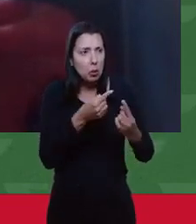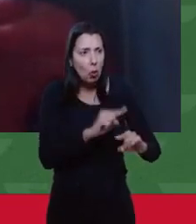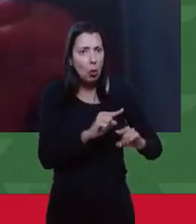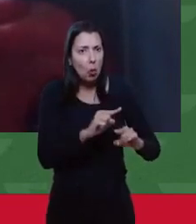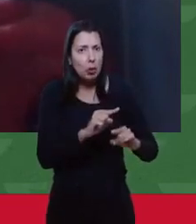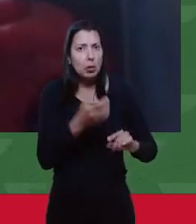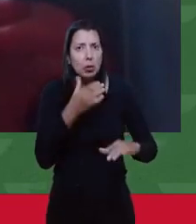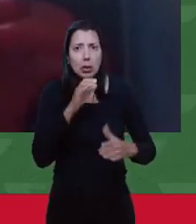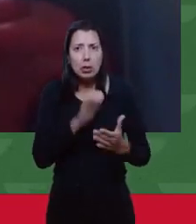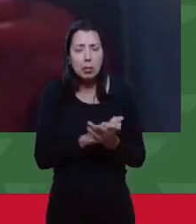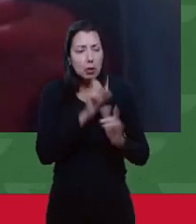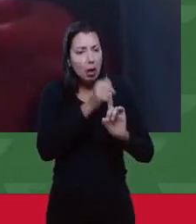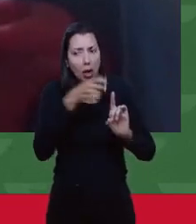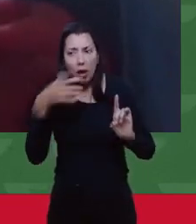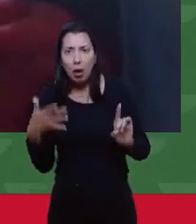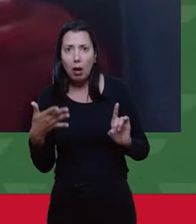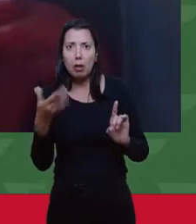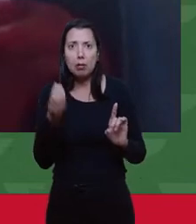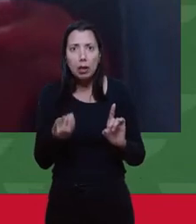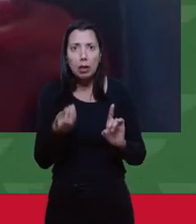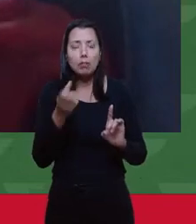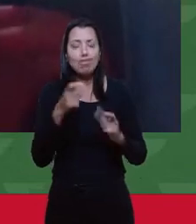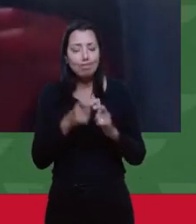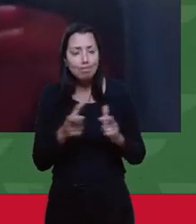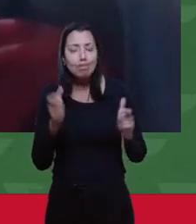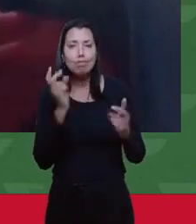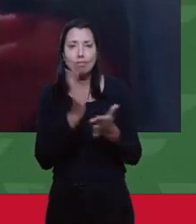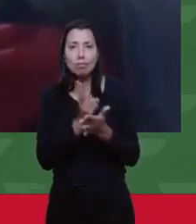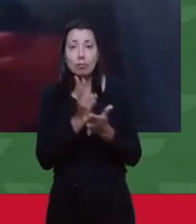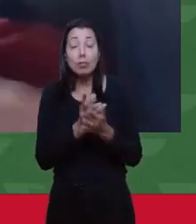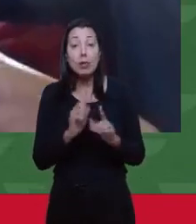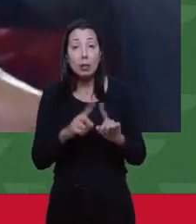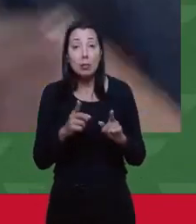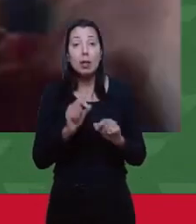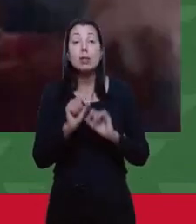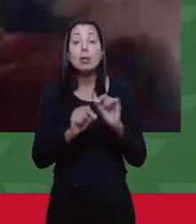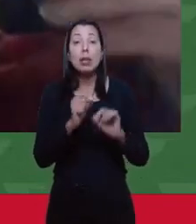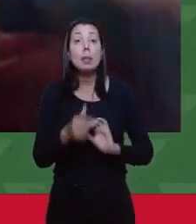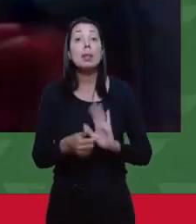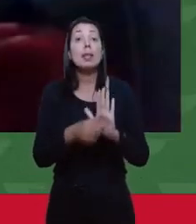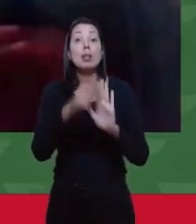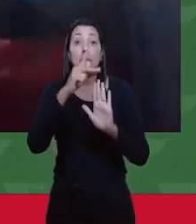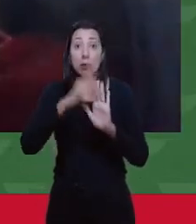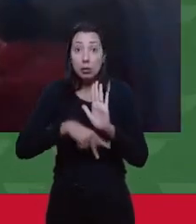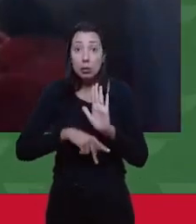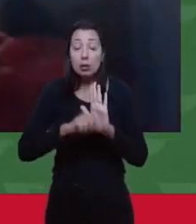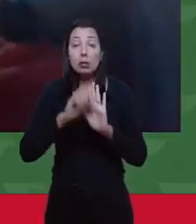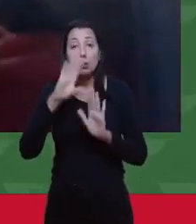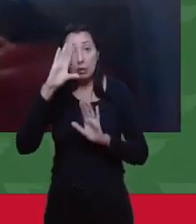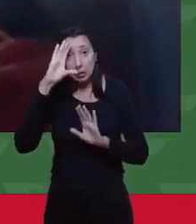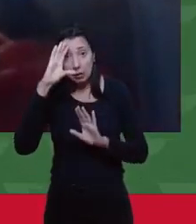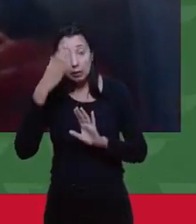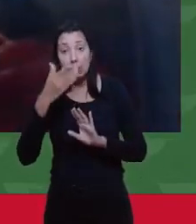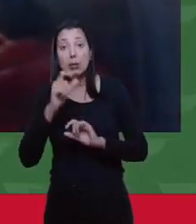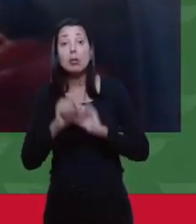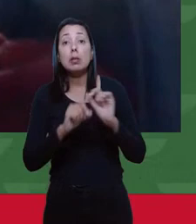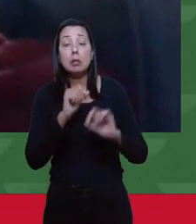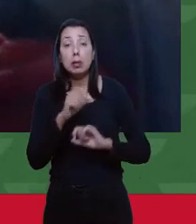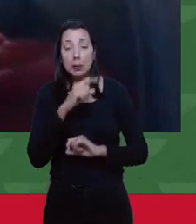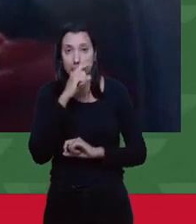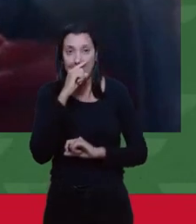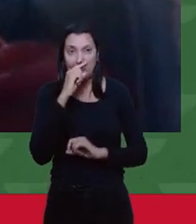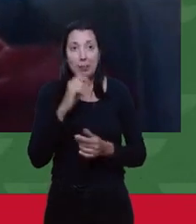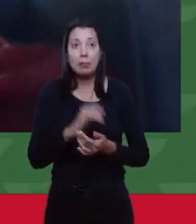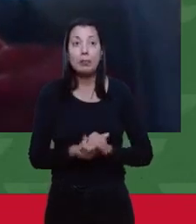união estável LGBTI é muito grande. Mas, então, eu apresentei um projeto que define que